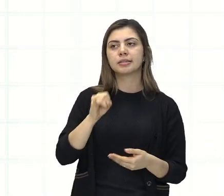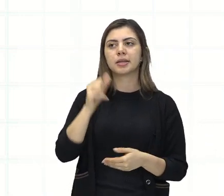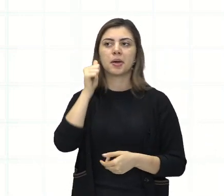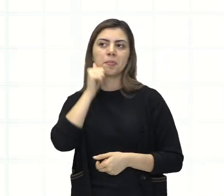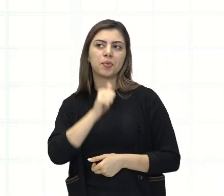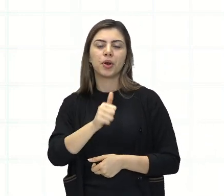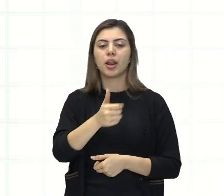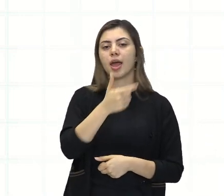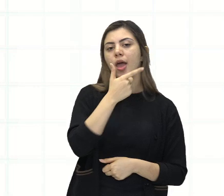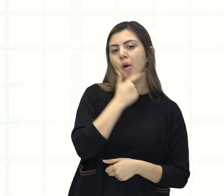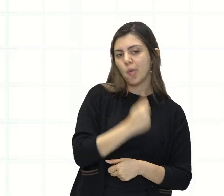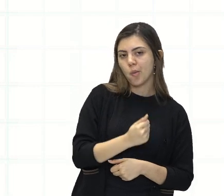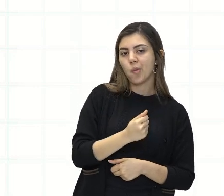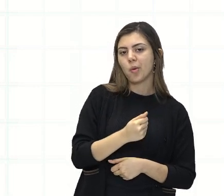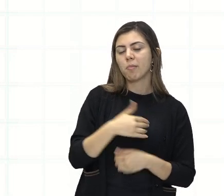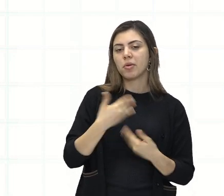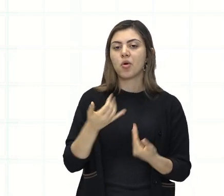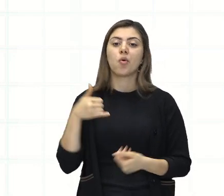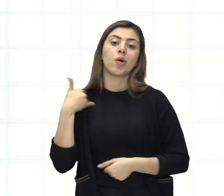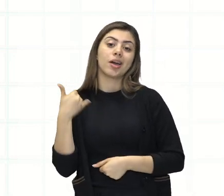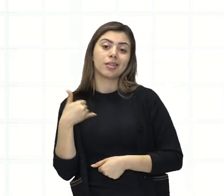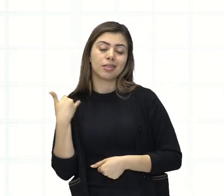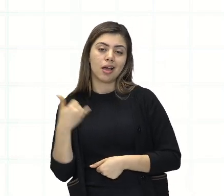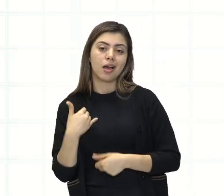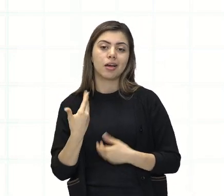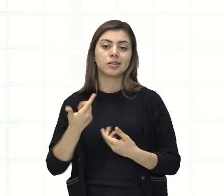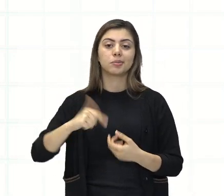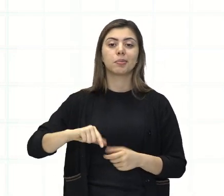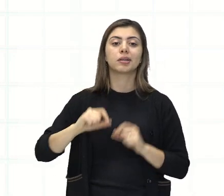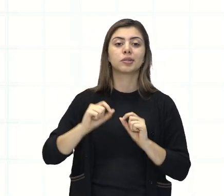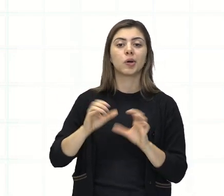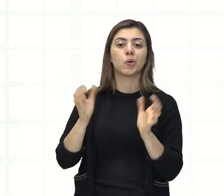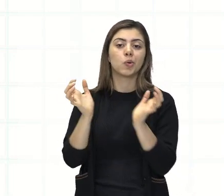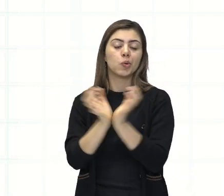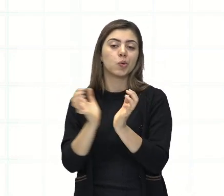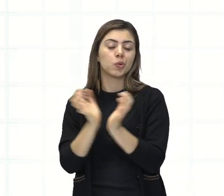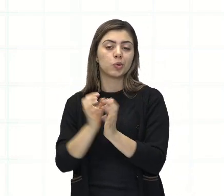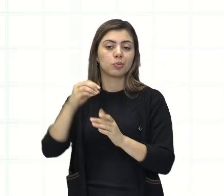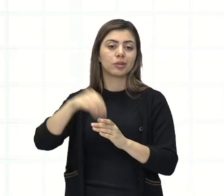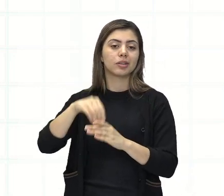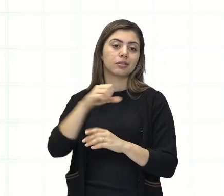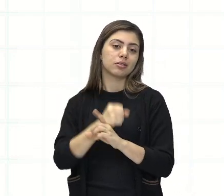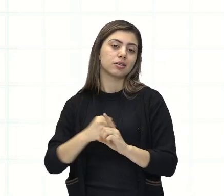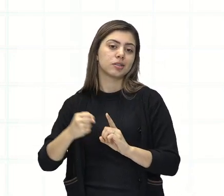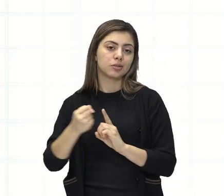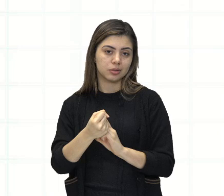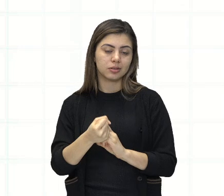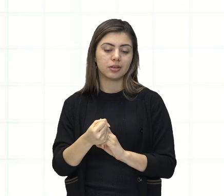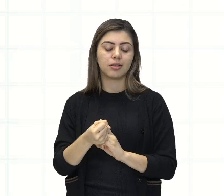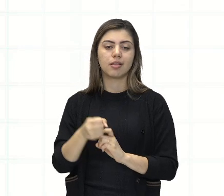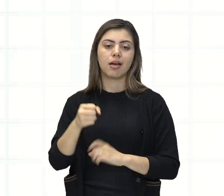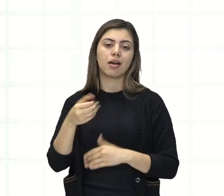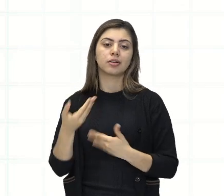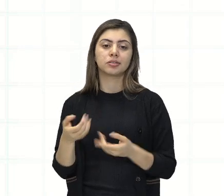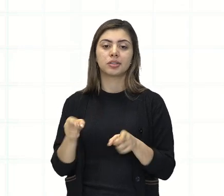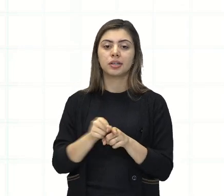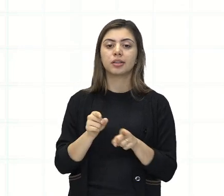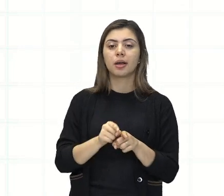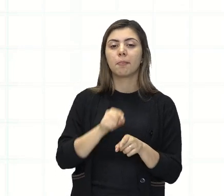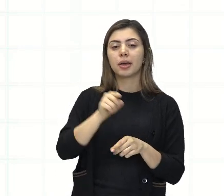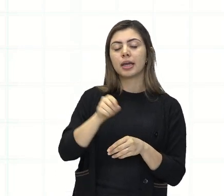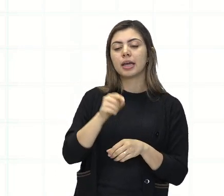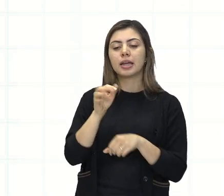masculino, feminino, a idade, a classe social do falante e o grau